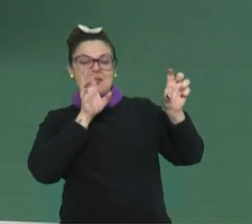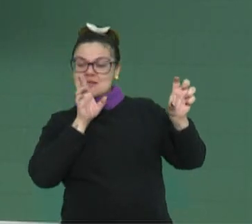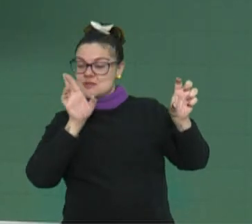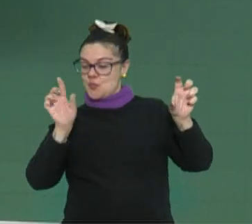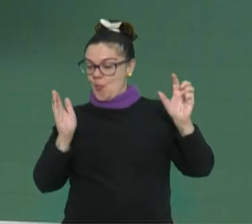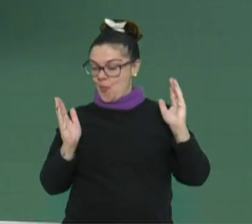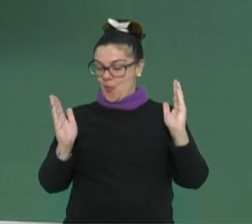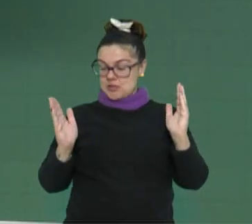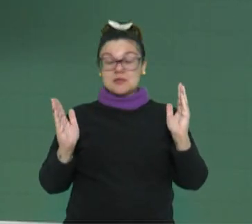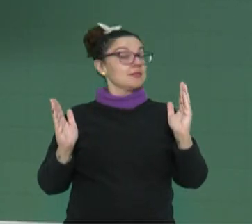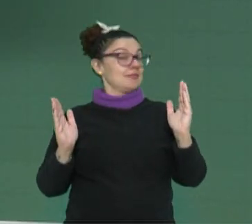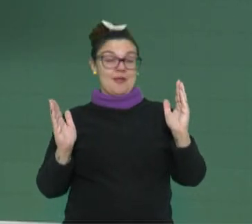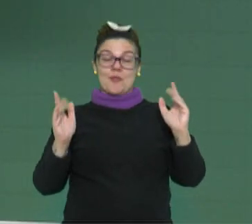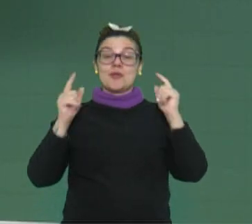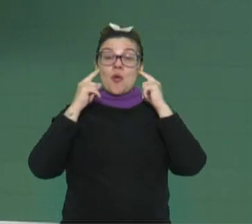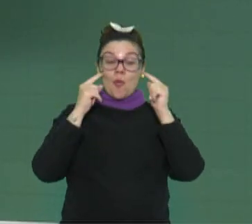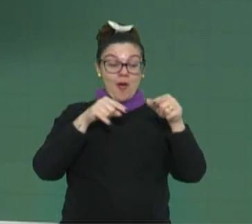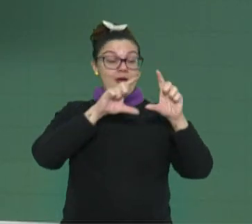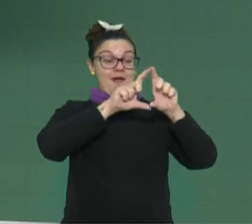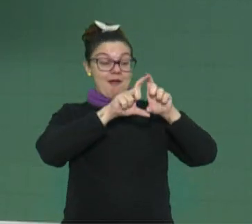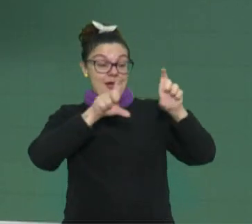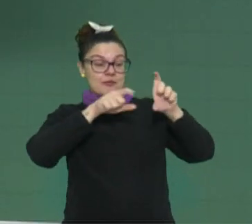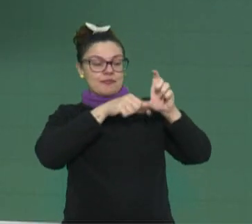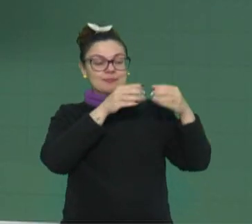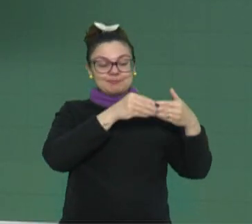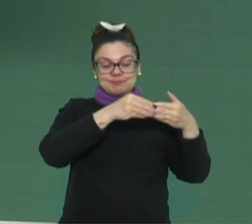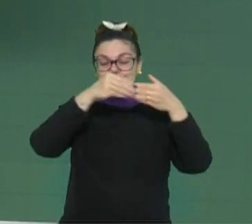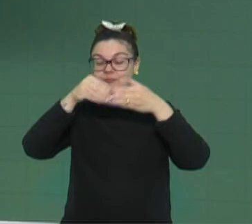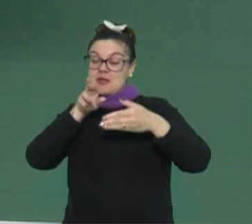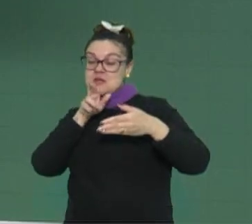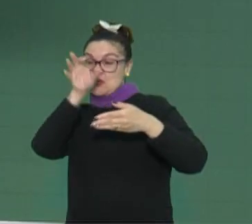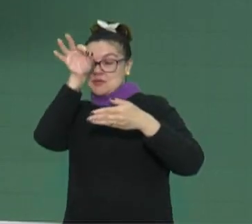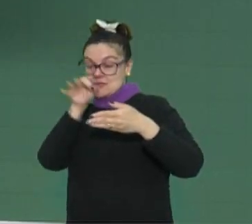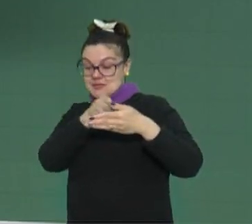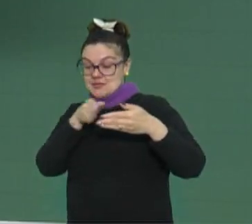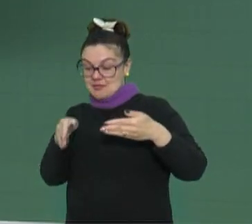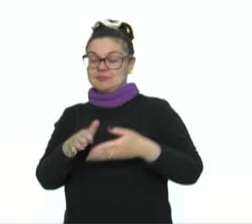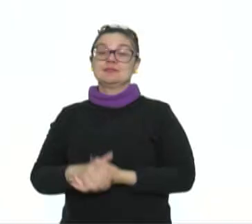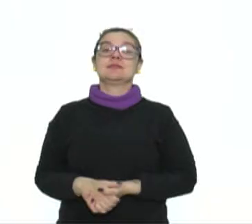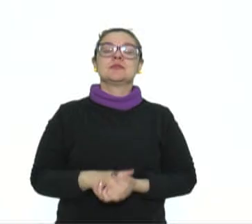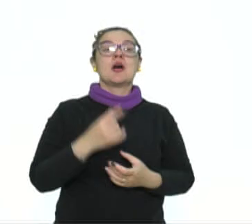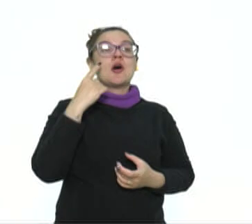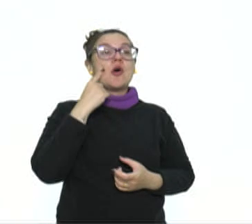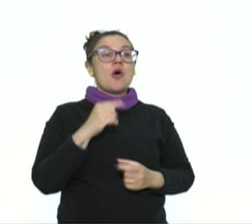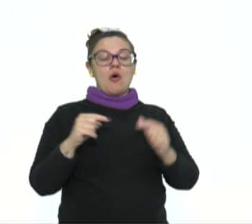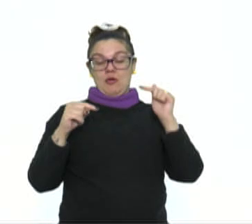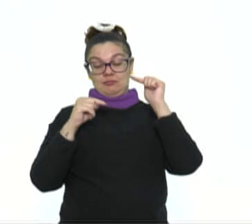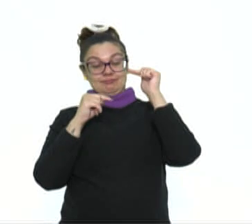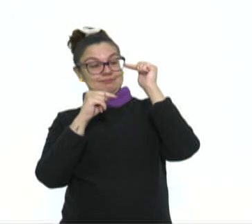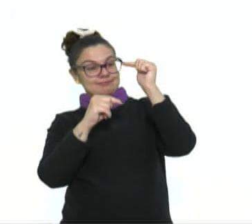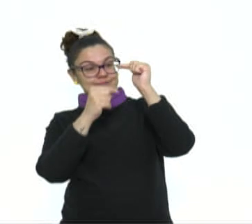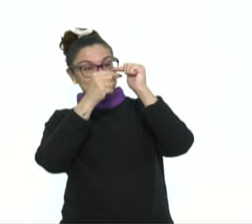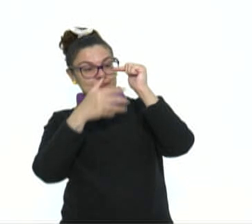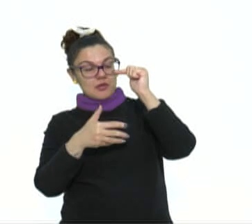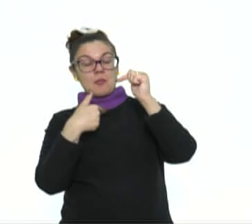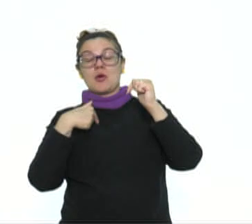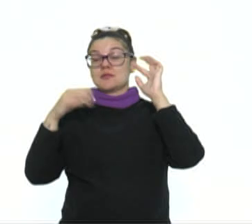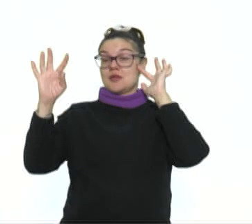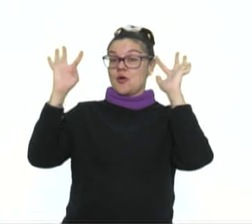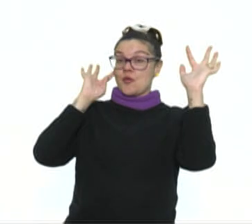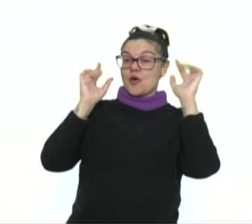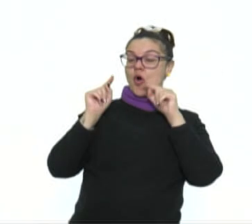É ele que vai nos orientar qual é a resposta correta. Vamos observar. O fragmento evoca uma reflexão